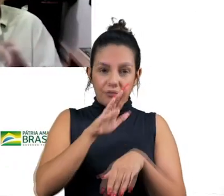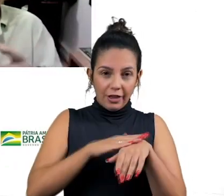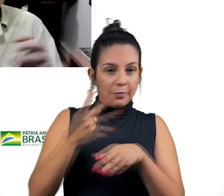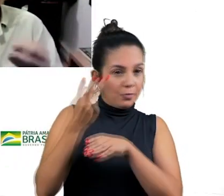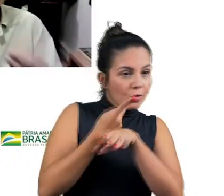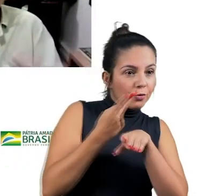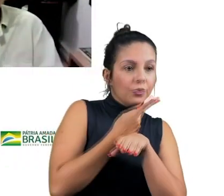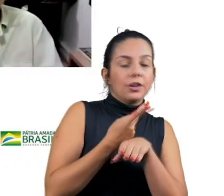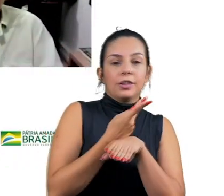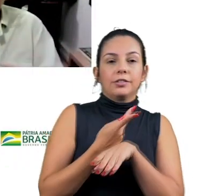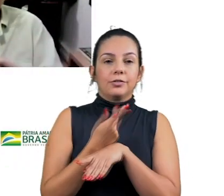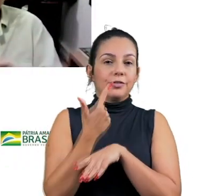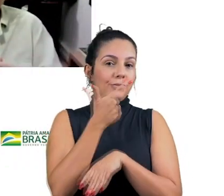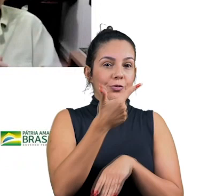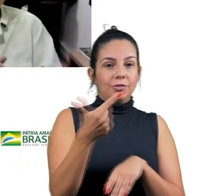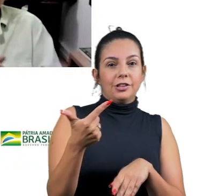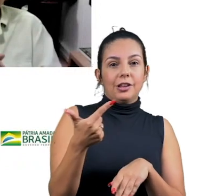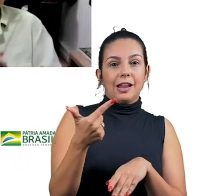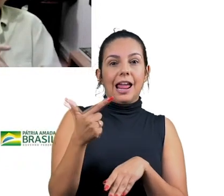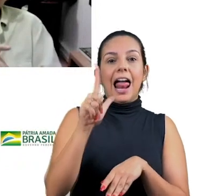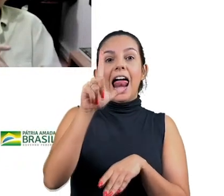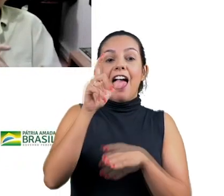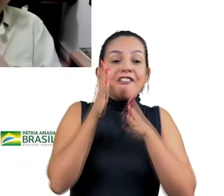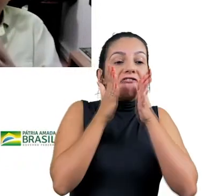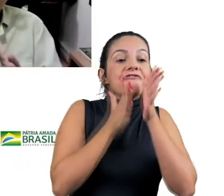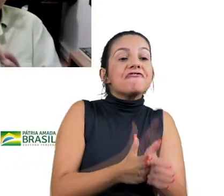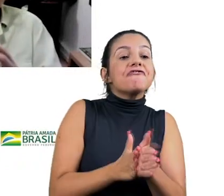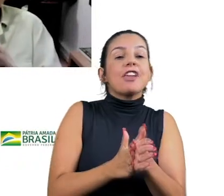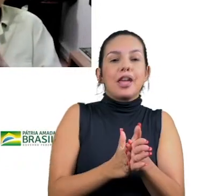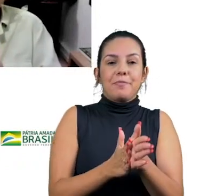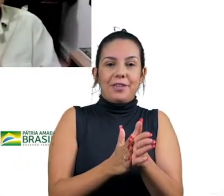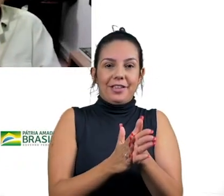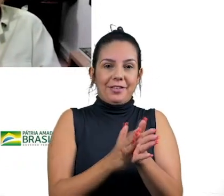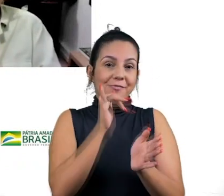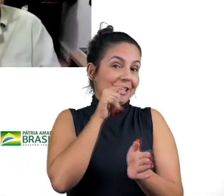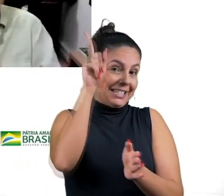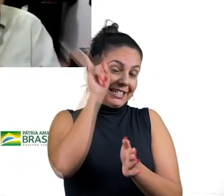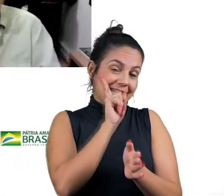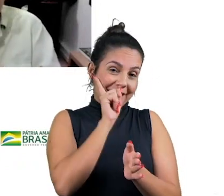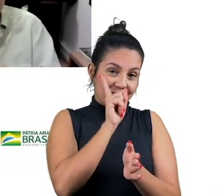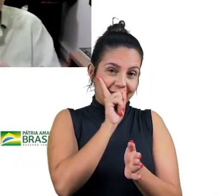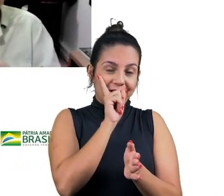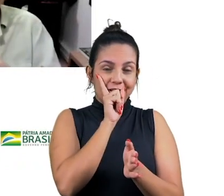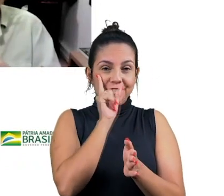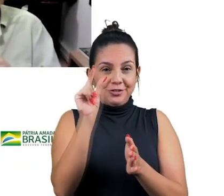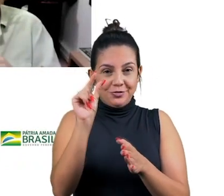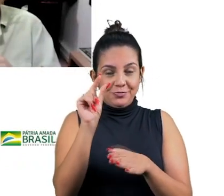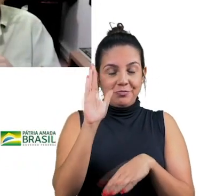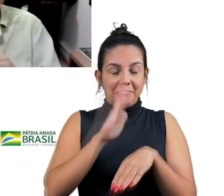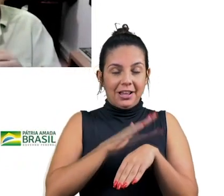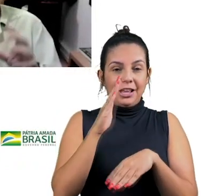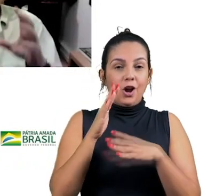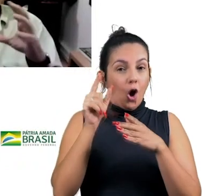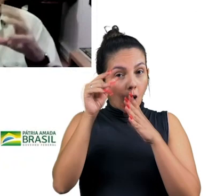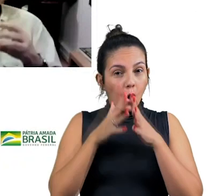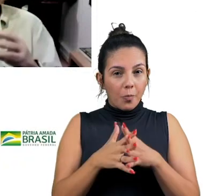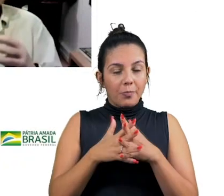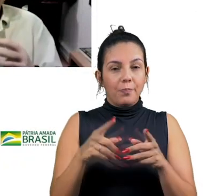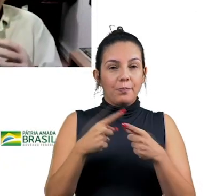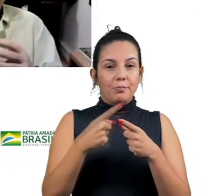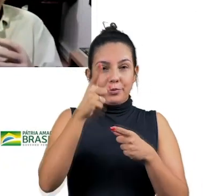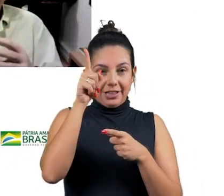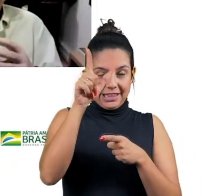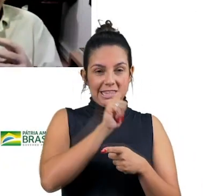procurando. Não tem nenhuma lealdade, né? Lá nos Estados Unidos é um pouco mais complicado, porque como